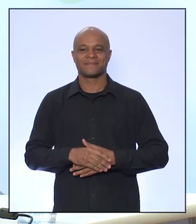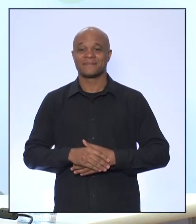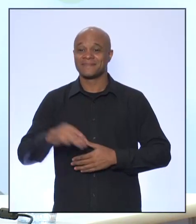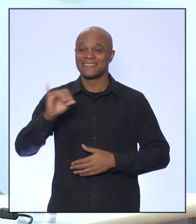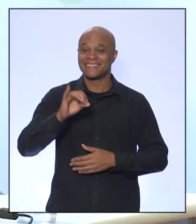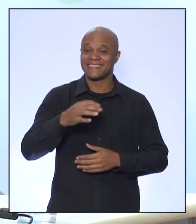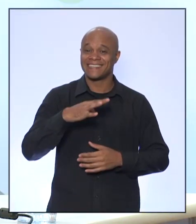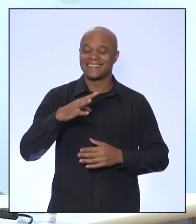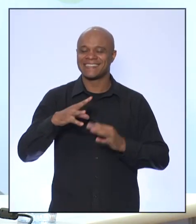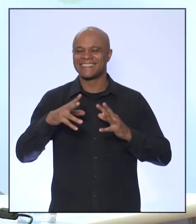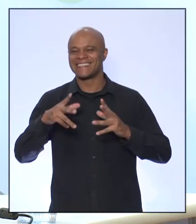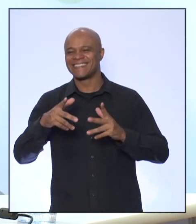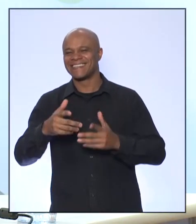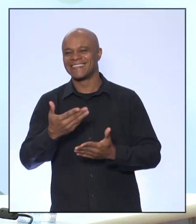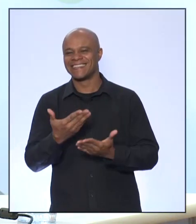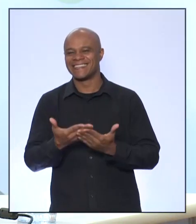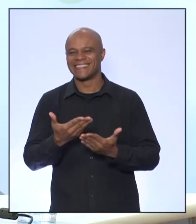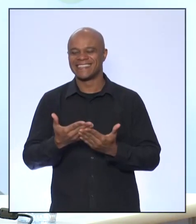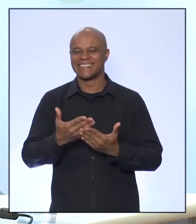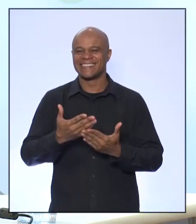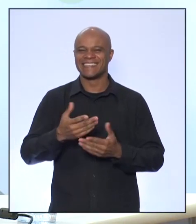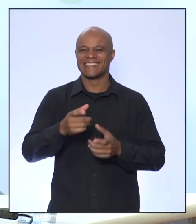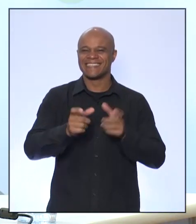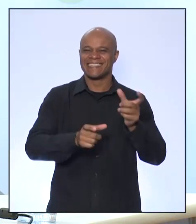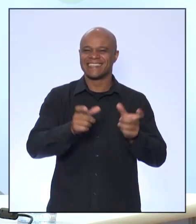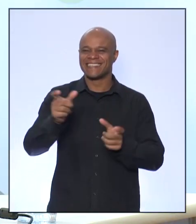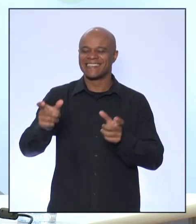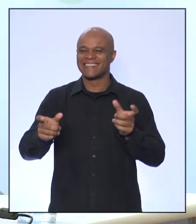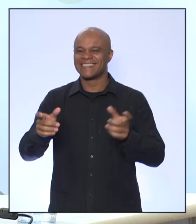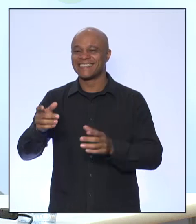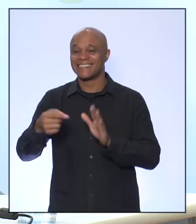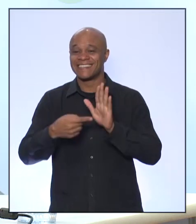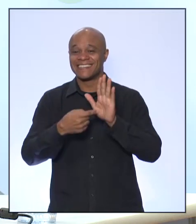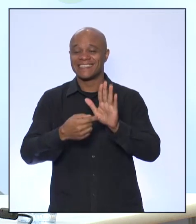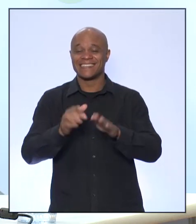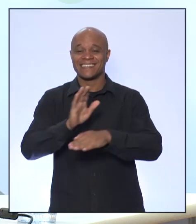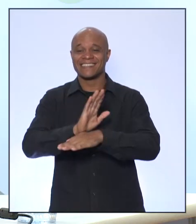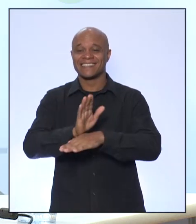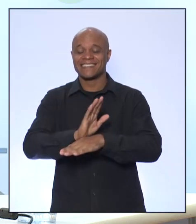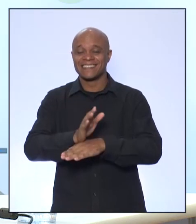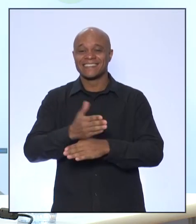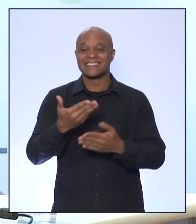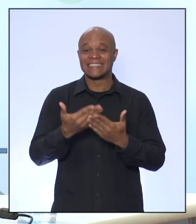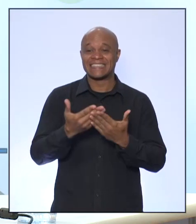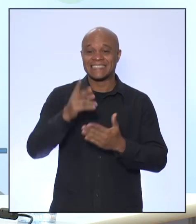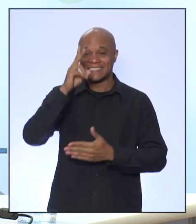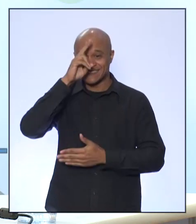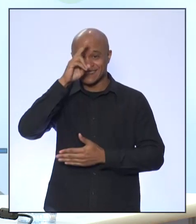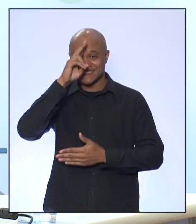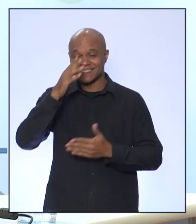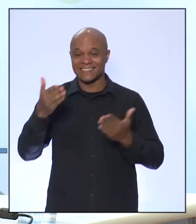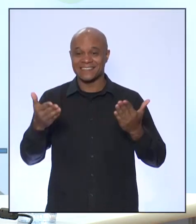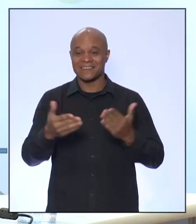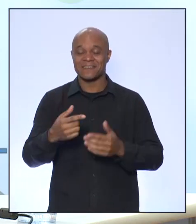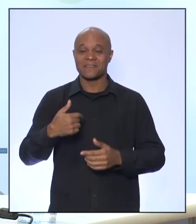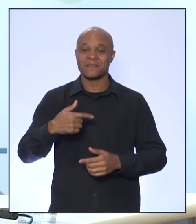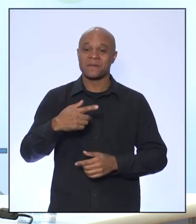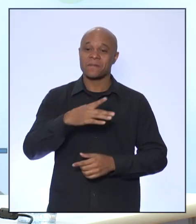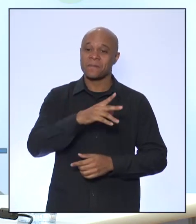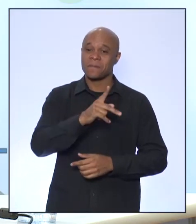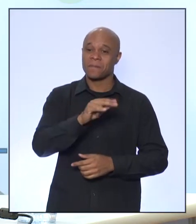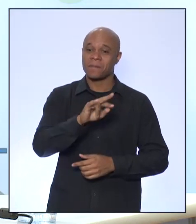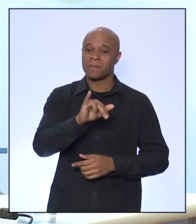Olá a todos os estudantes aqui presentes no nosso centro de mídia para mais uma aula de História. Eu sou a Priscila, vou